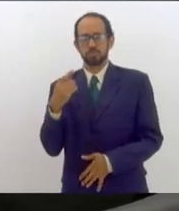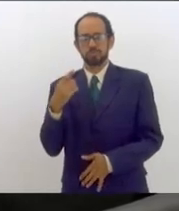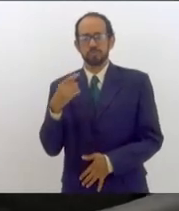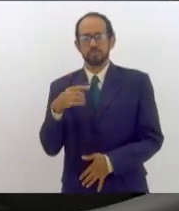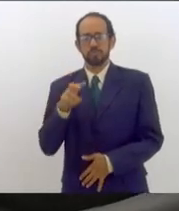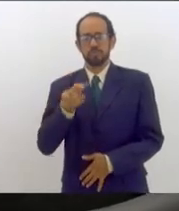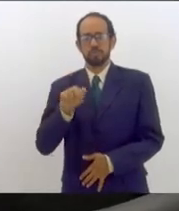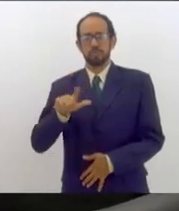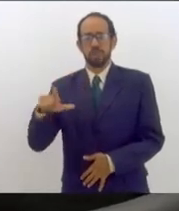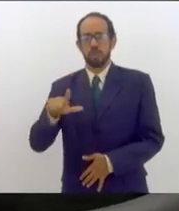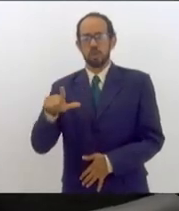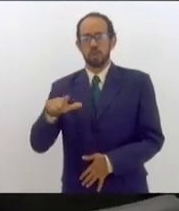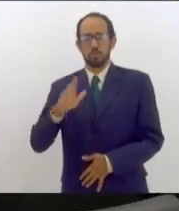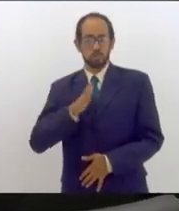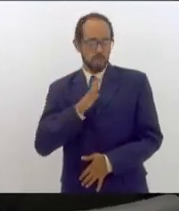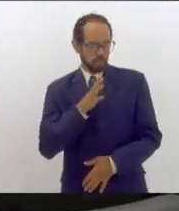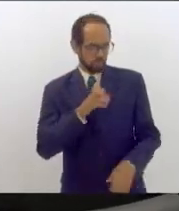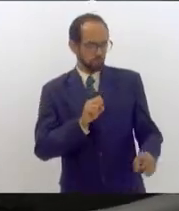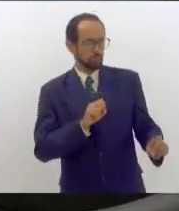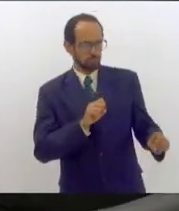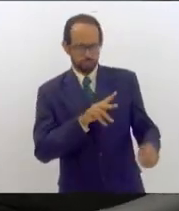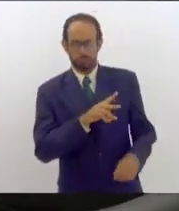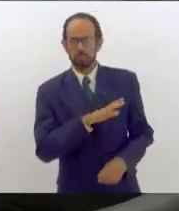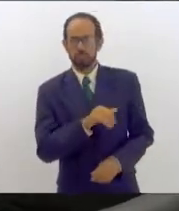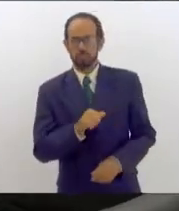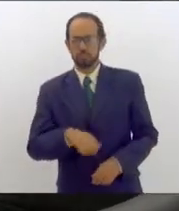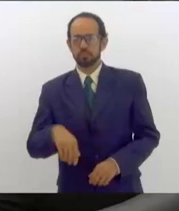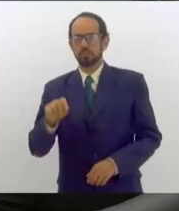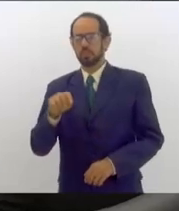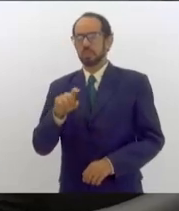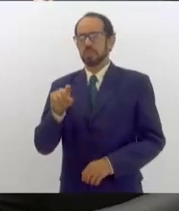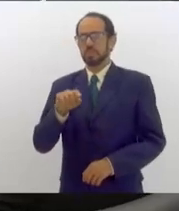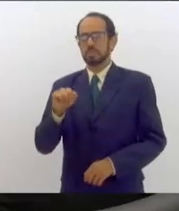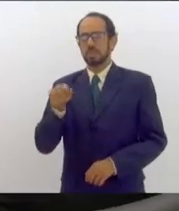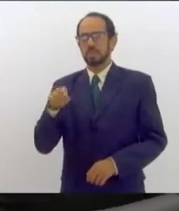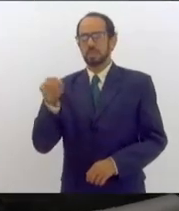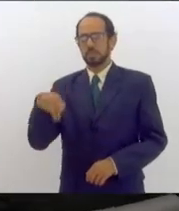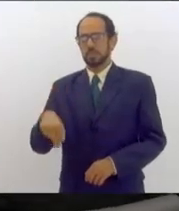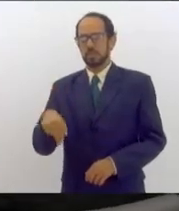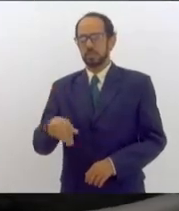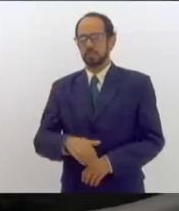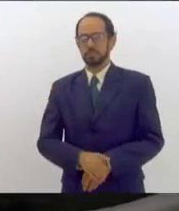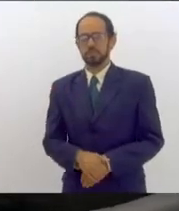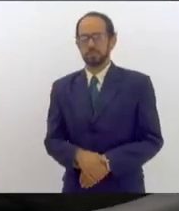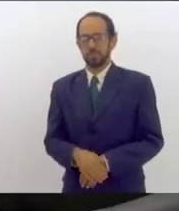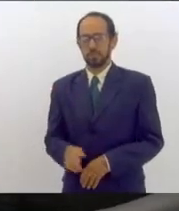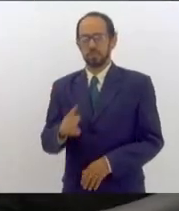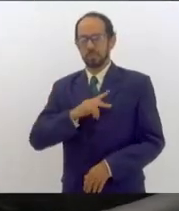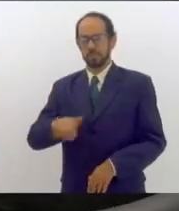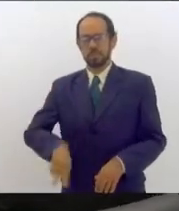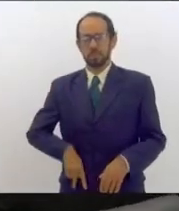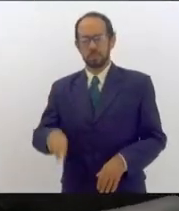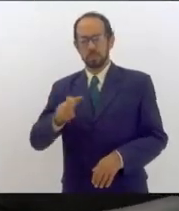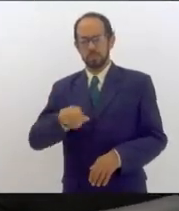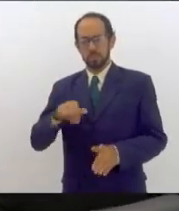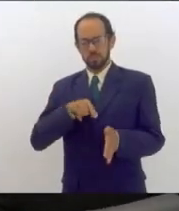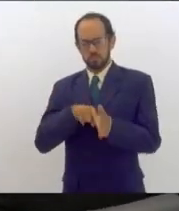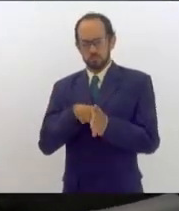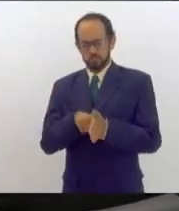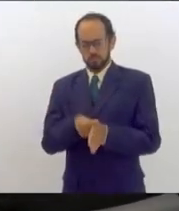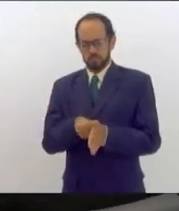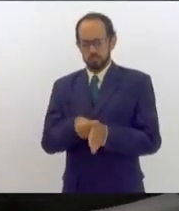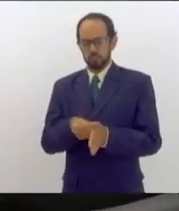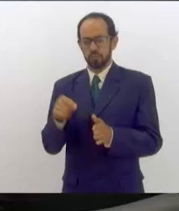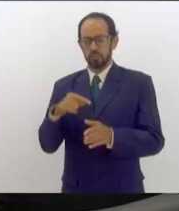Val Ceasa já voltou deputada a presença irá conferir o resultado